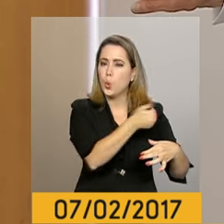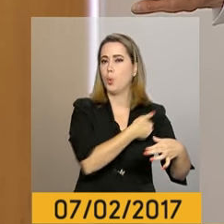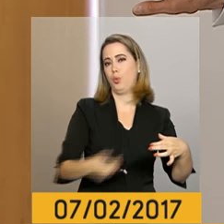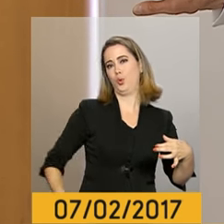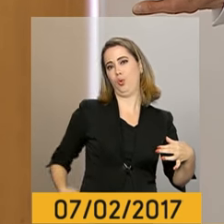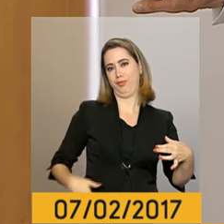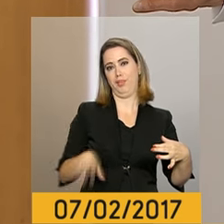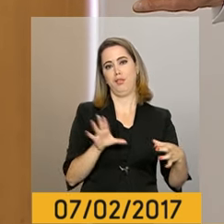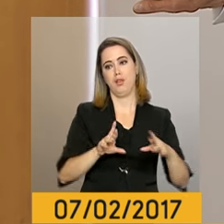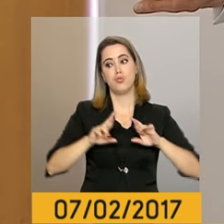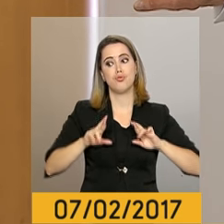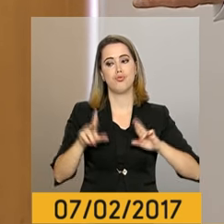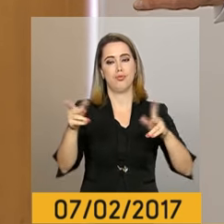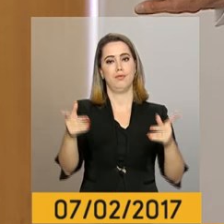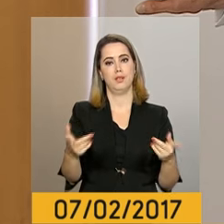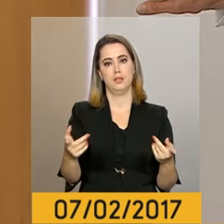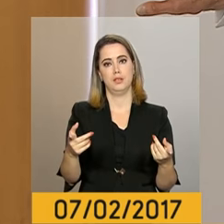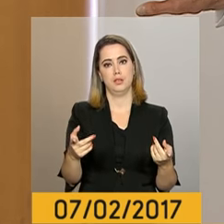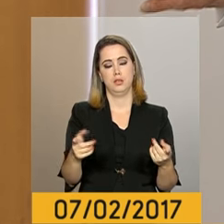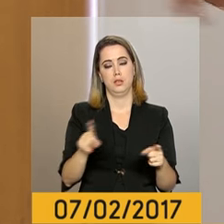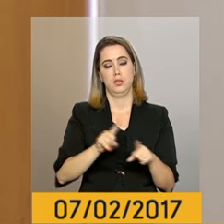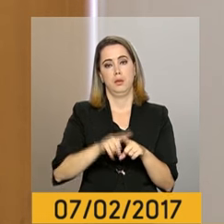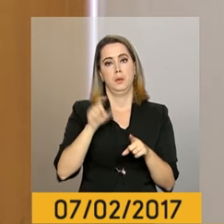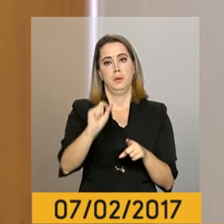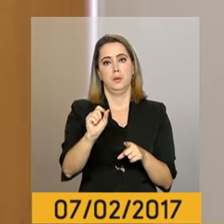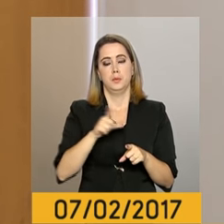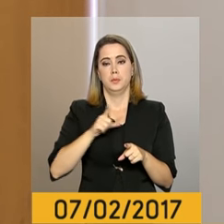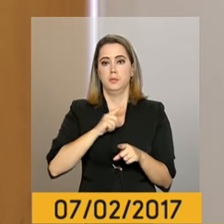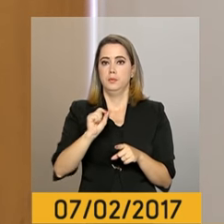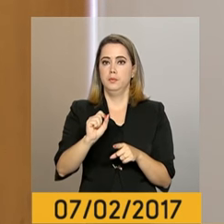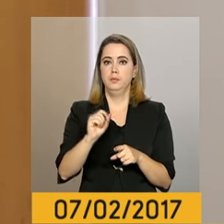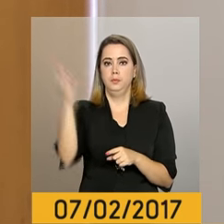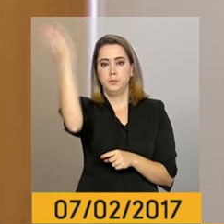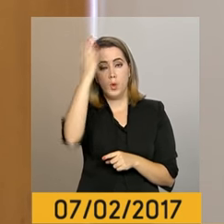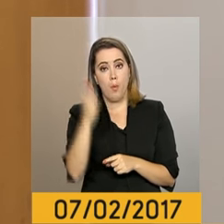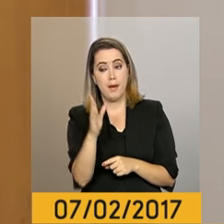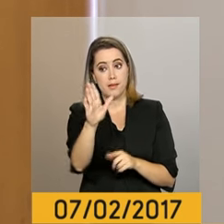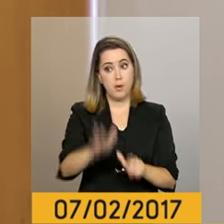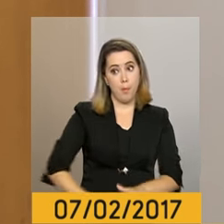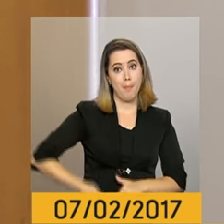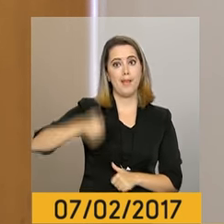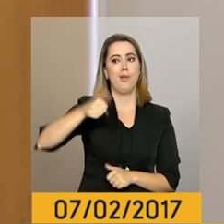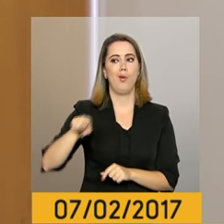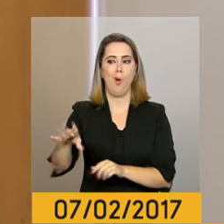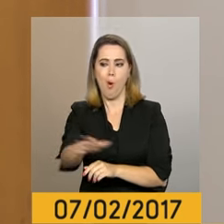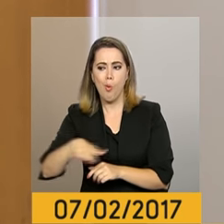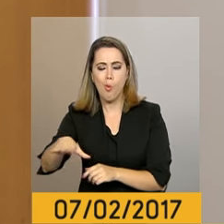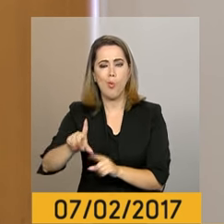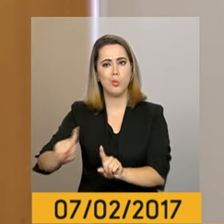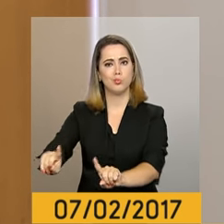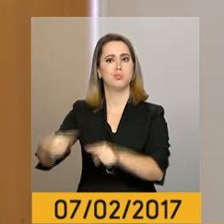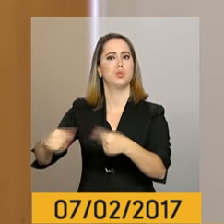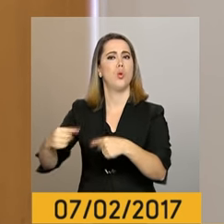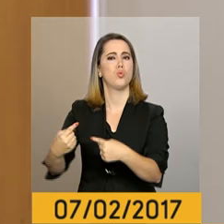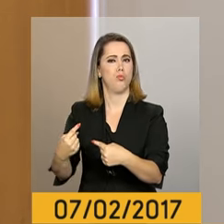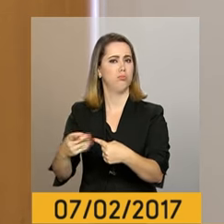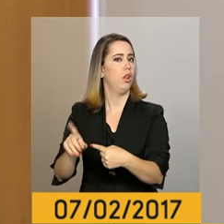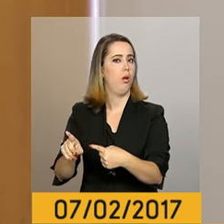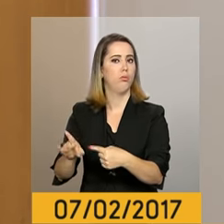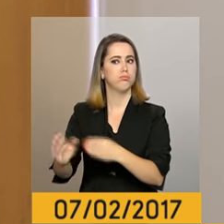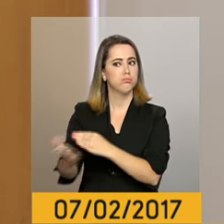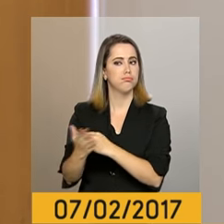a oposição se opõe ao governo. Mas quando a questão de Estado, significa que quando você faz uma coisa hoje, é para